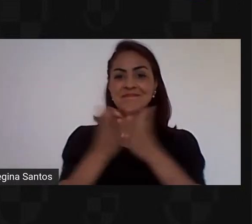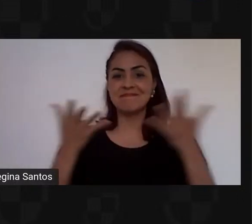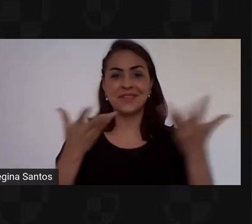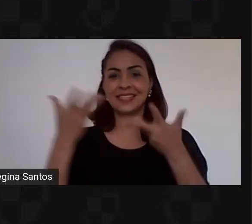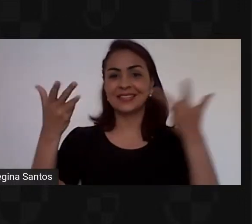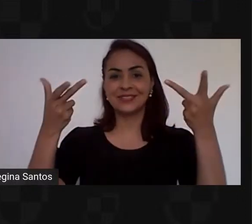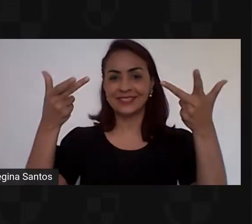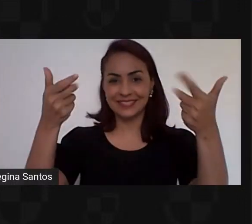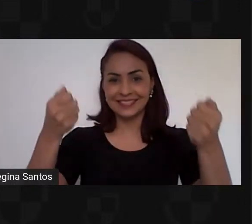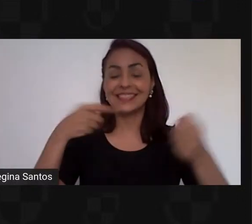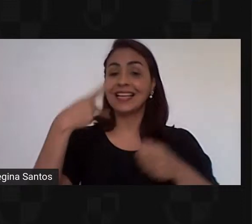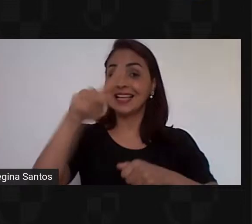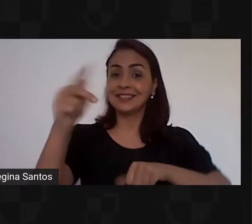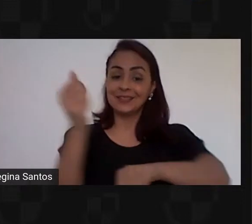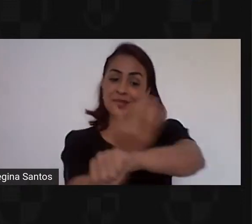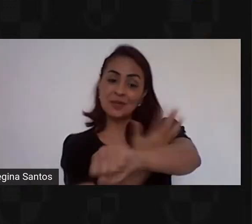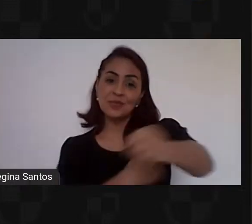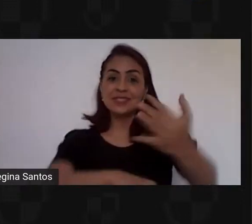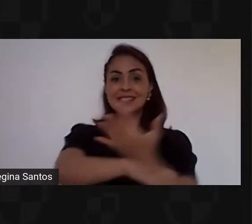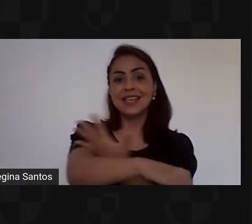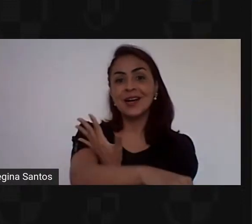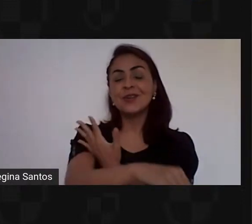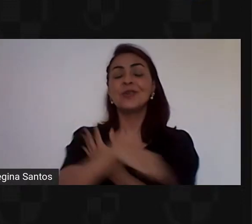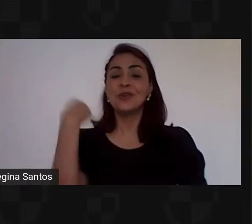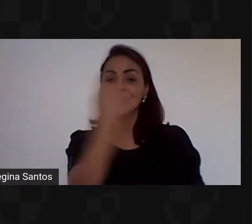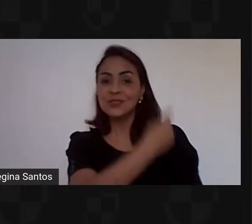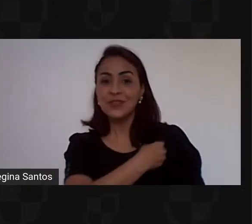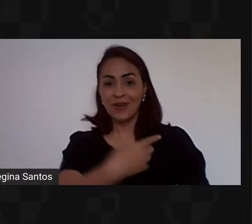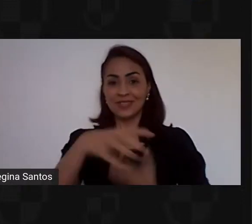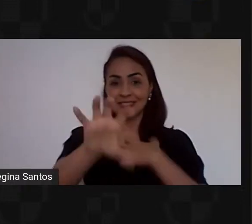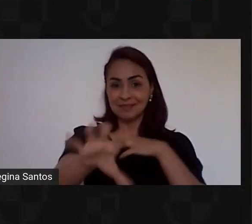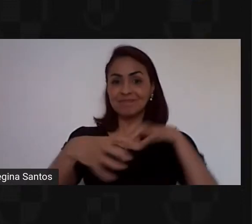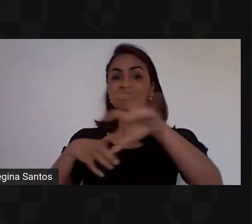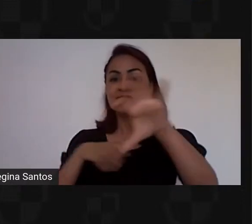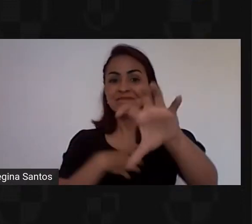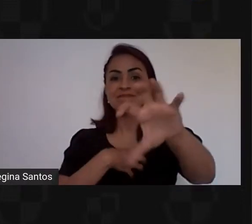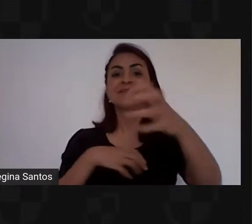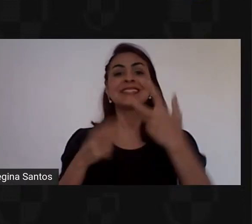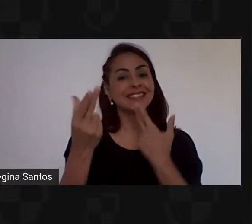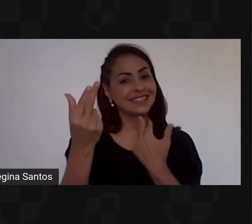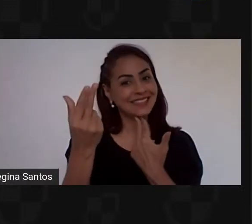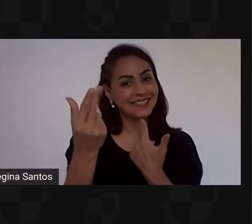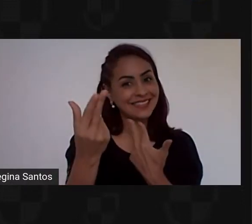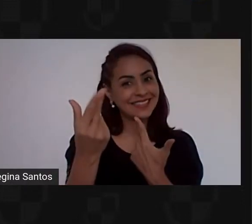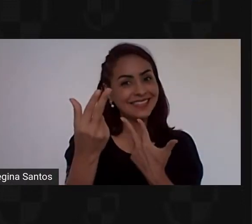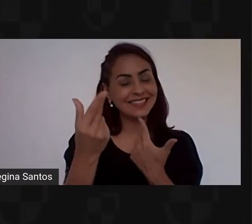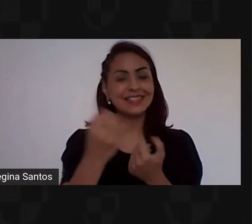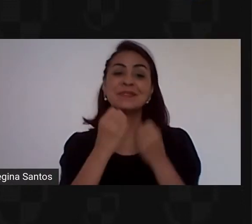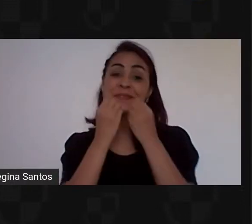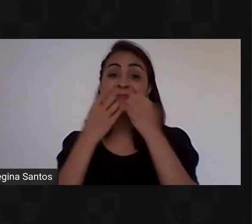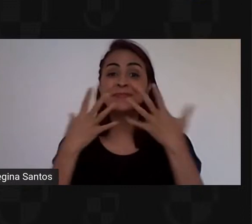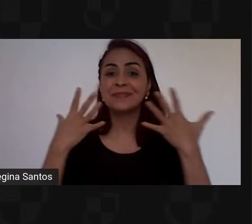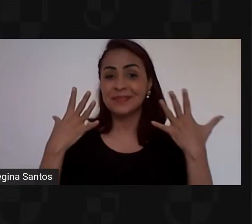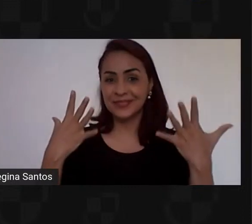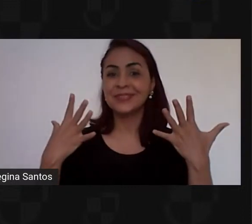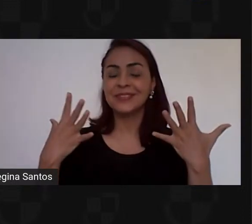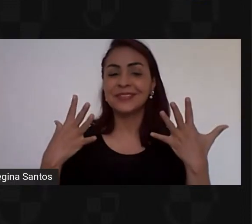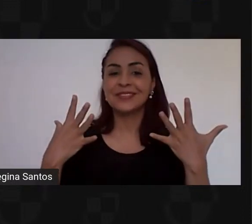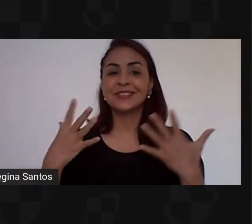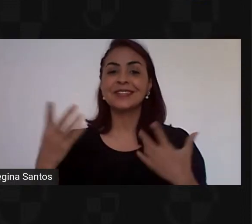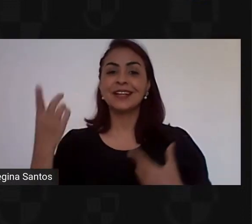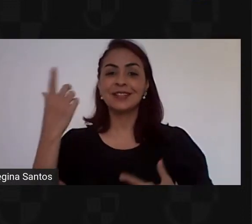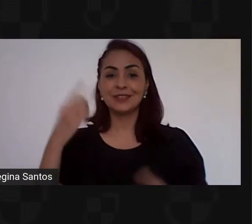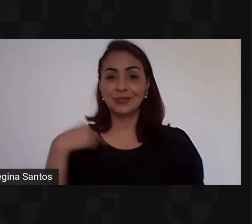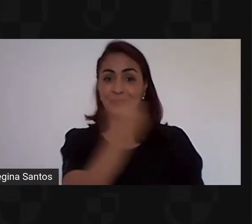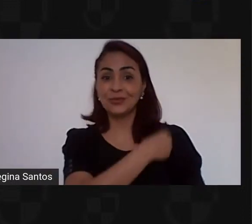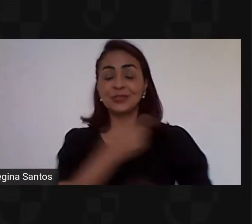é também a nossa emoção. Bom demais vai ser... Bom demais vai ser te escutar sobre a leitura e